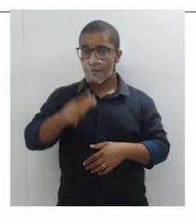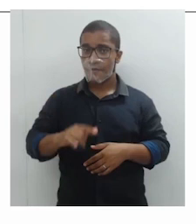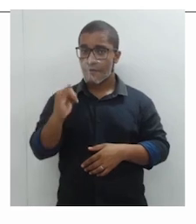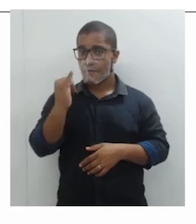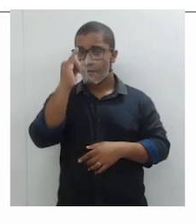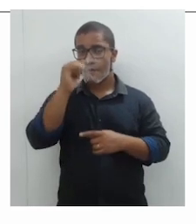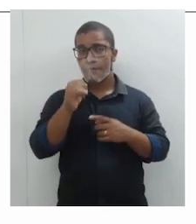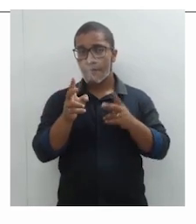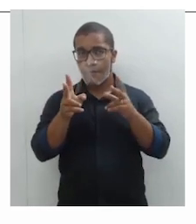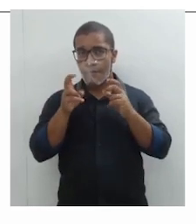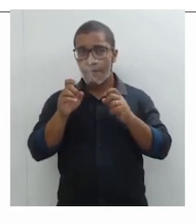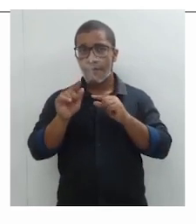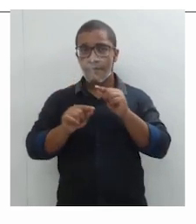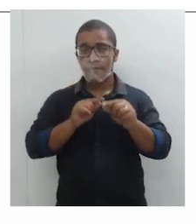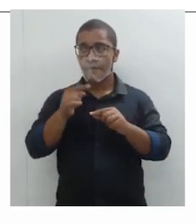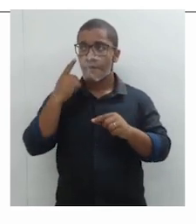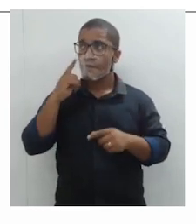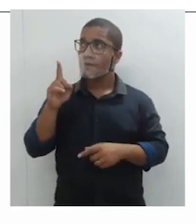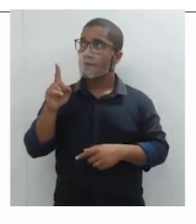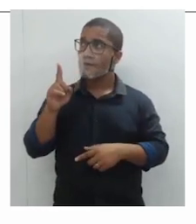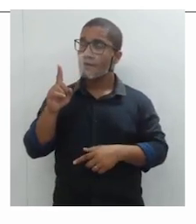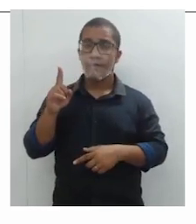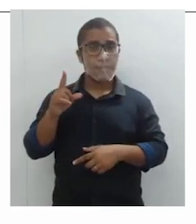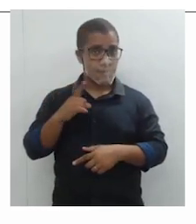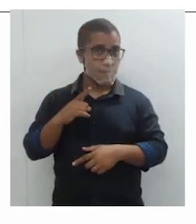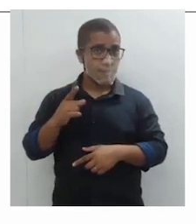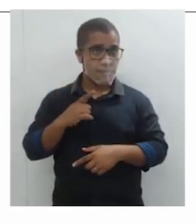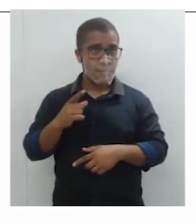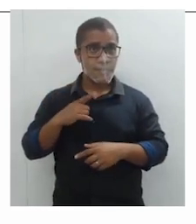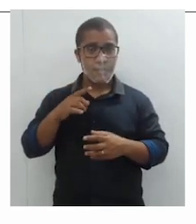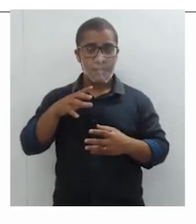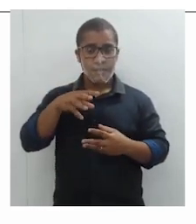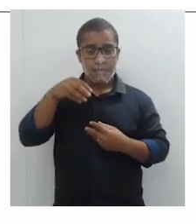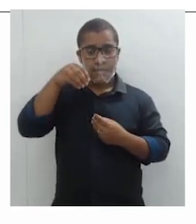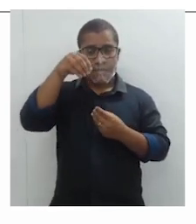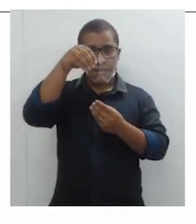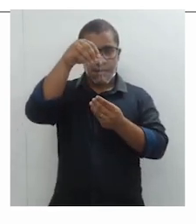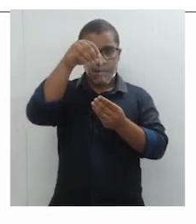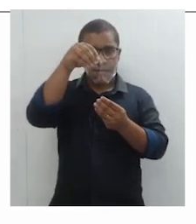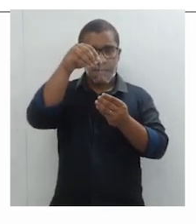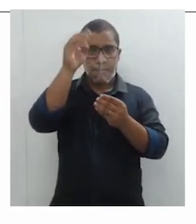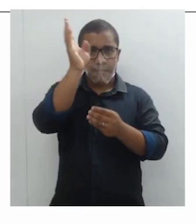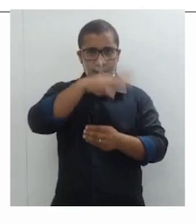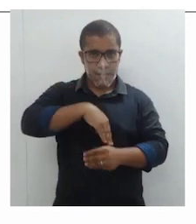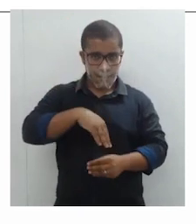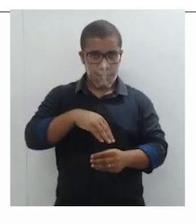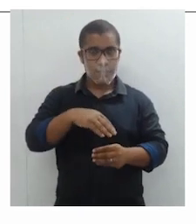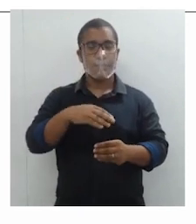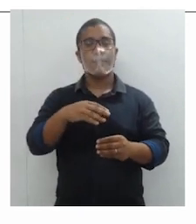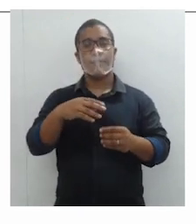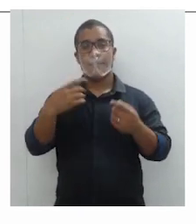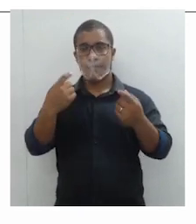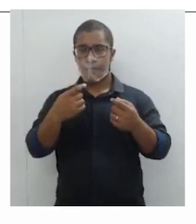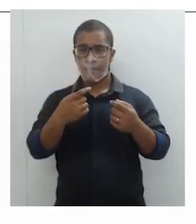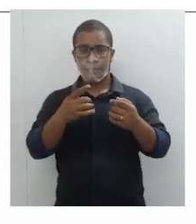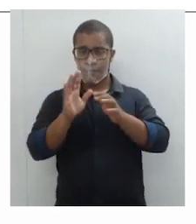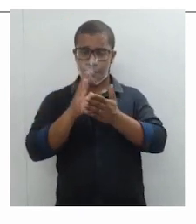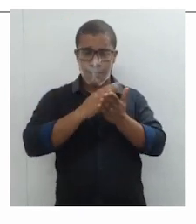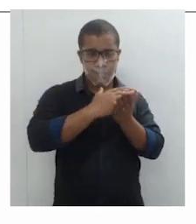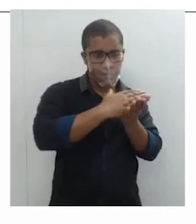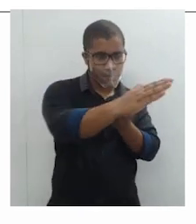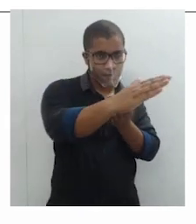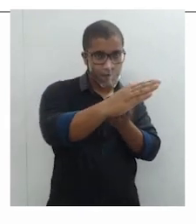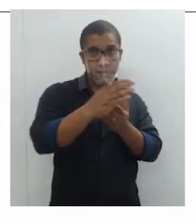ponto e gostaria de observar na tela nós temos os espíritos maus devem ser apaziguados e os bons